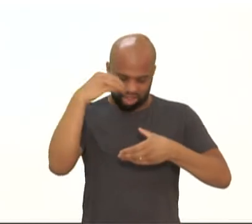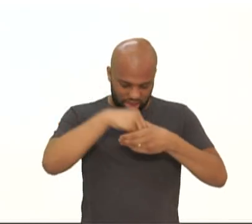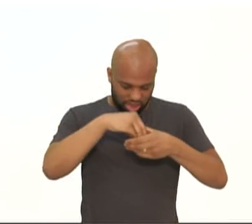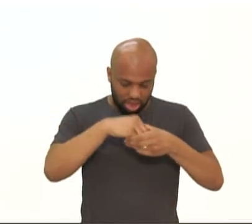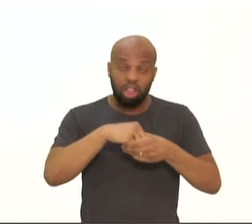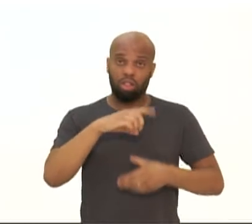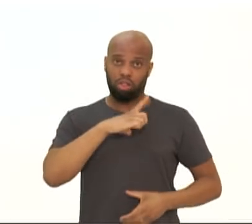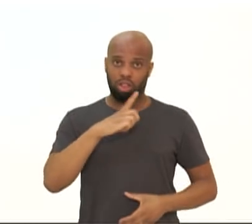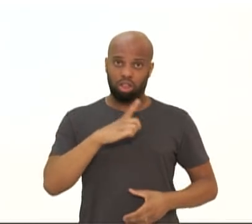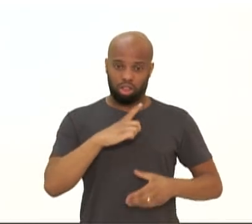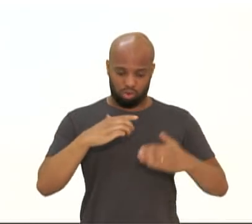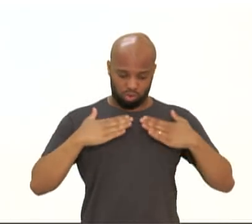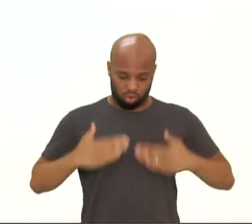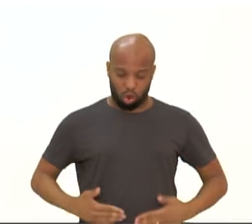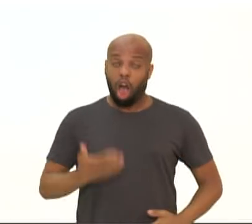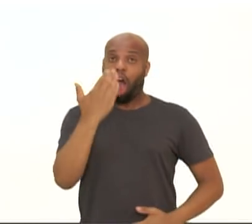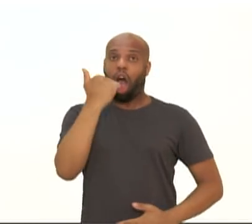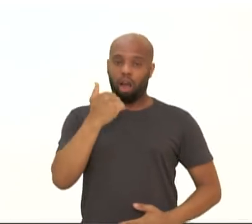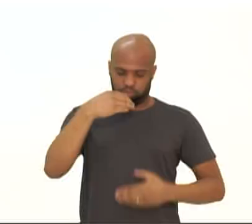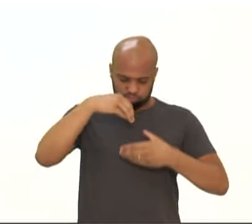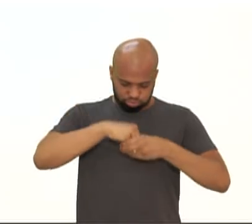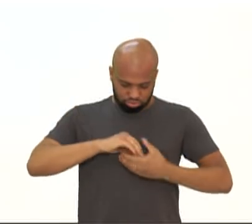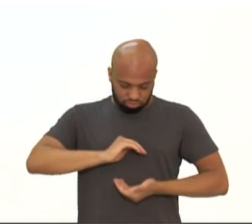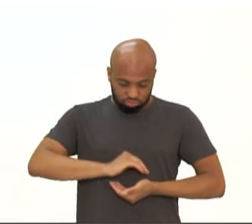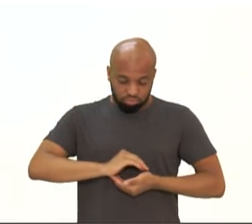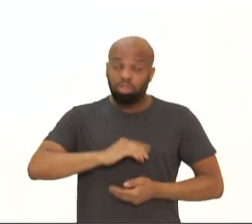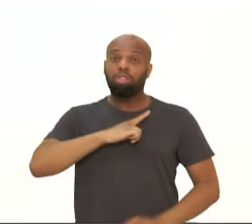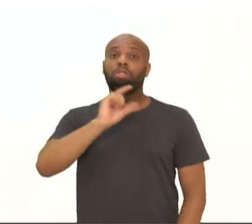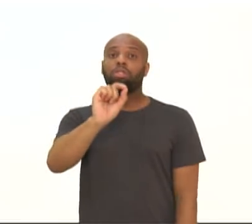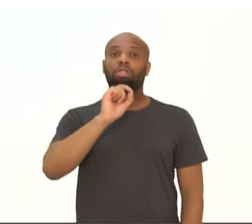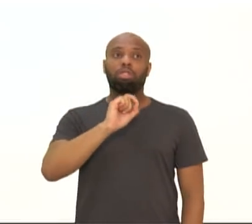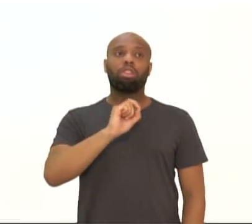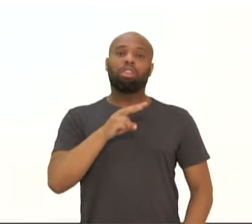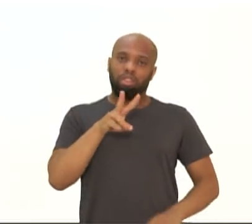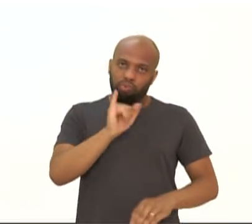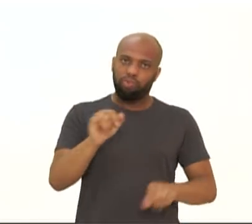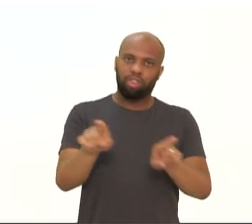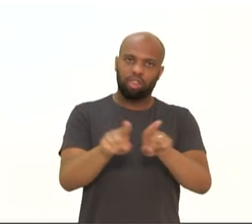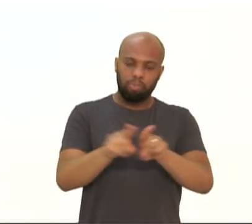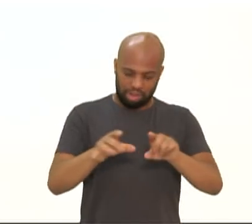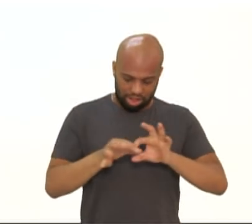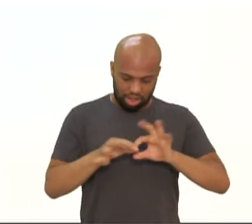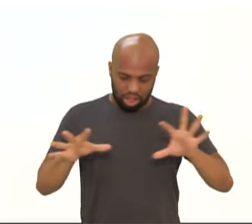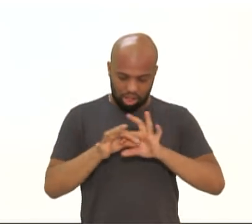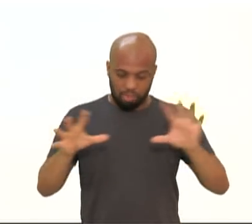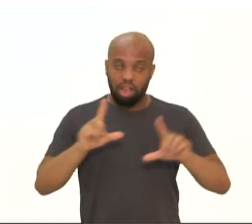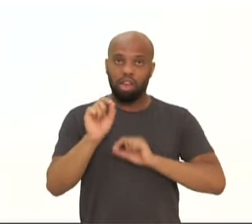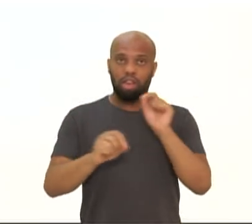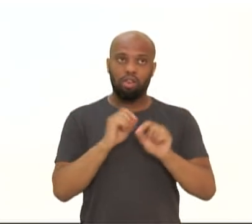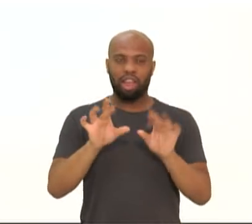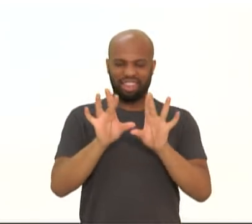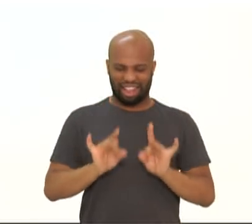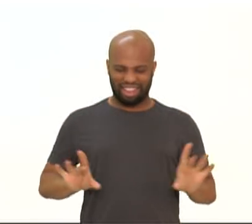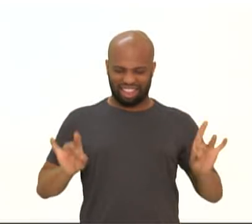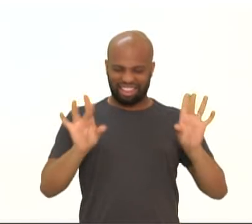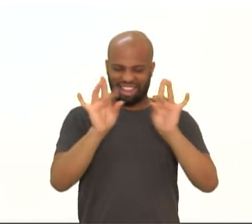nosso alimento que está ali no estômago, né? Ele vai, em seguida, liberar seu